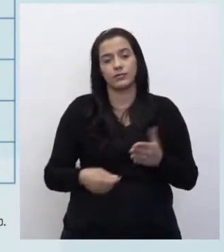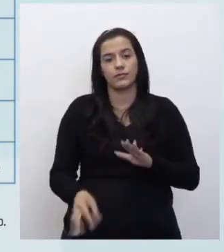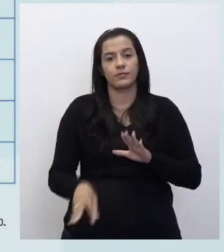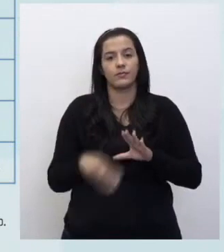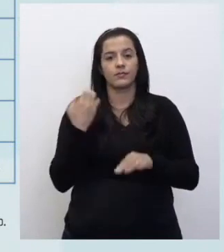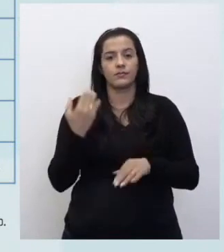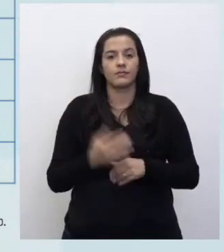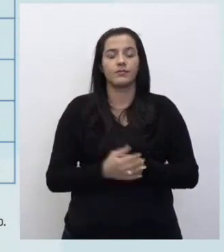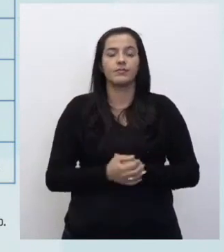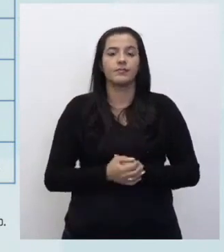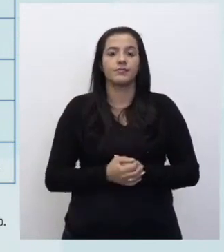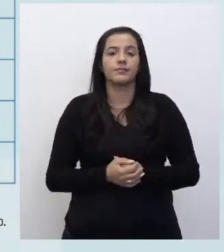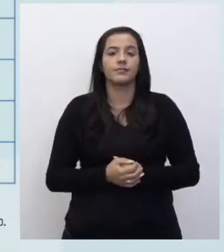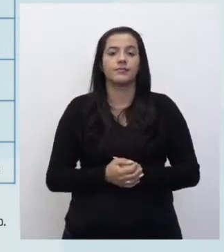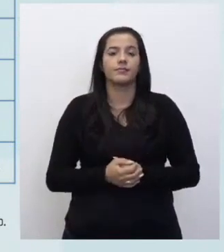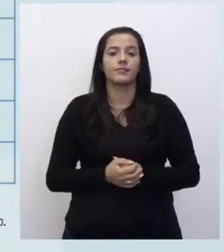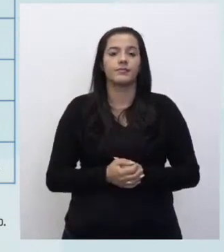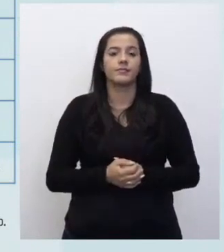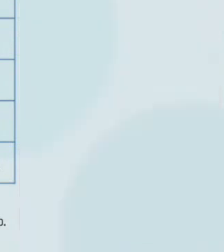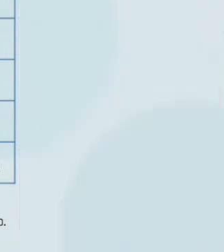gente.